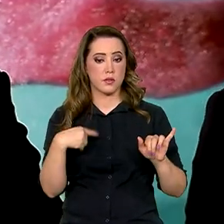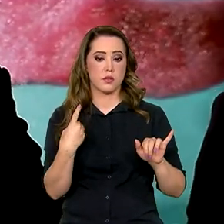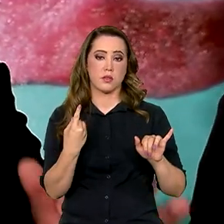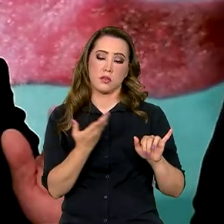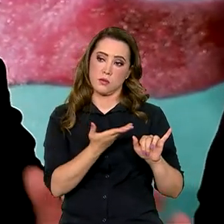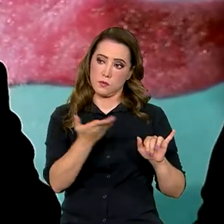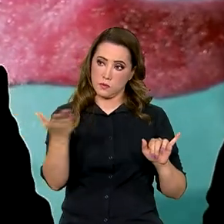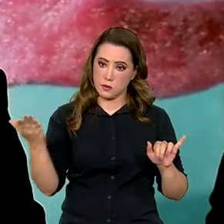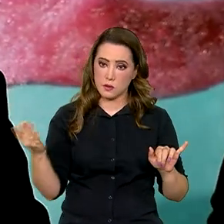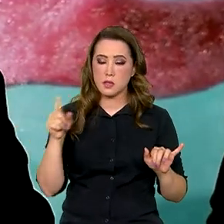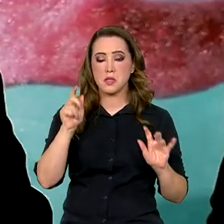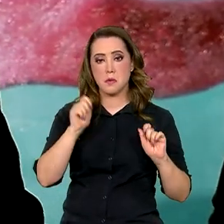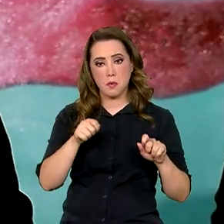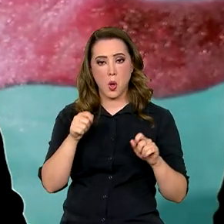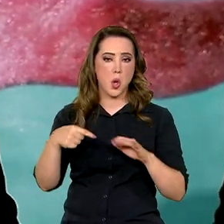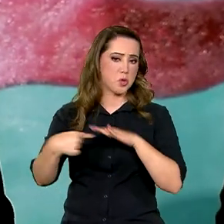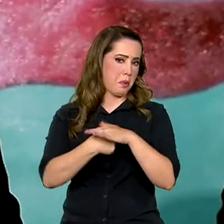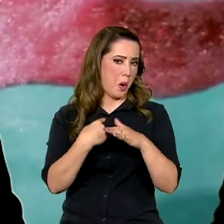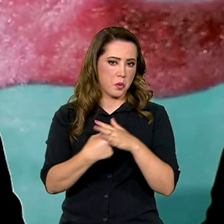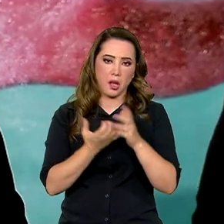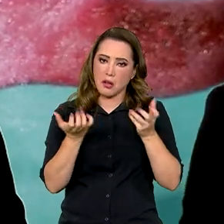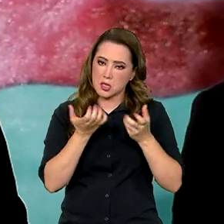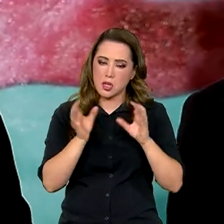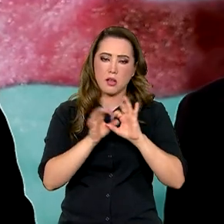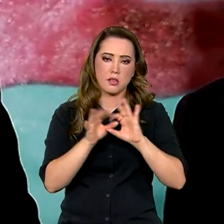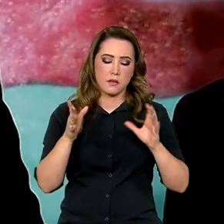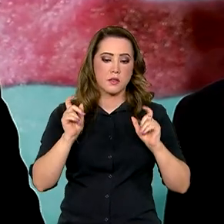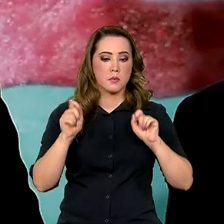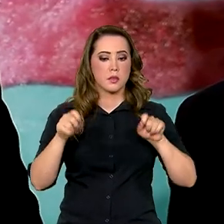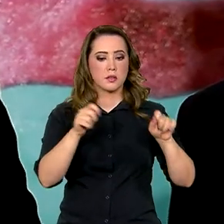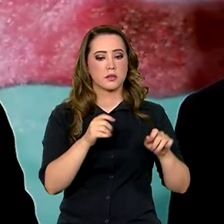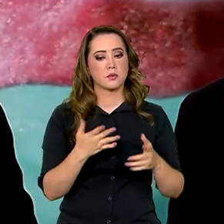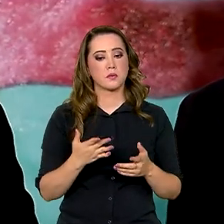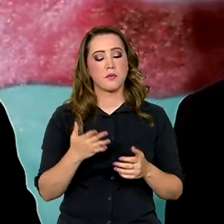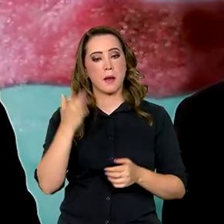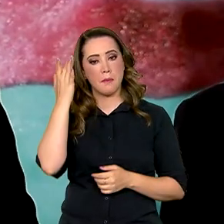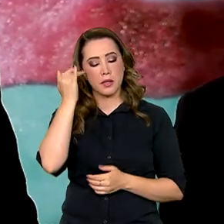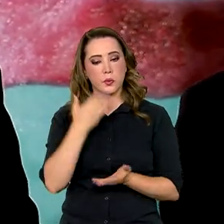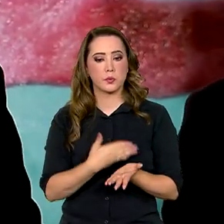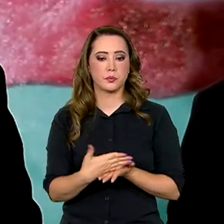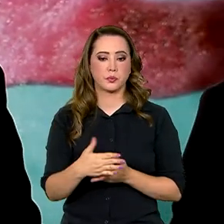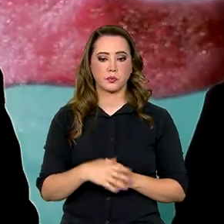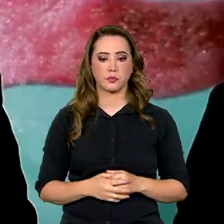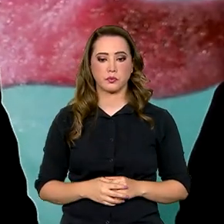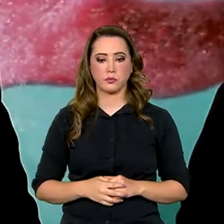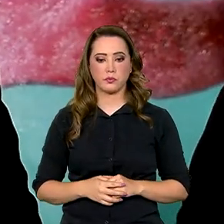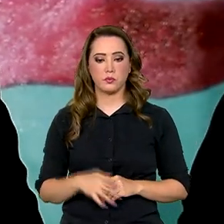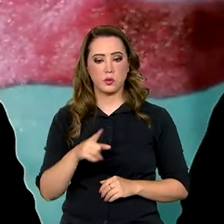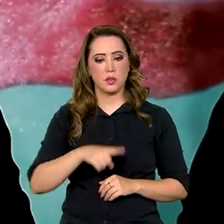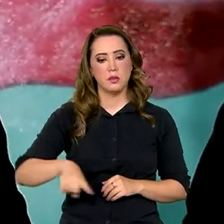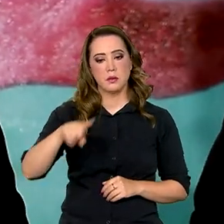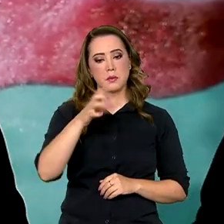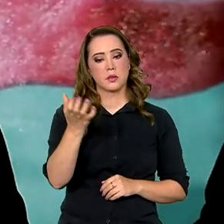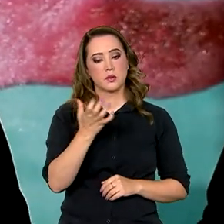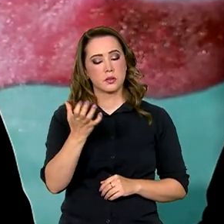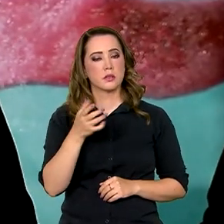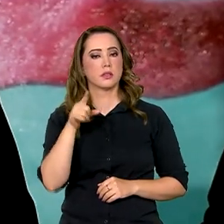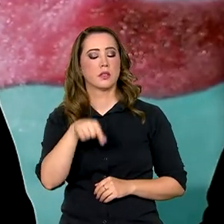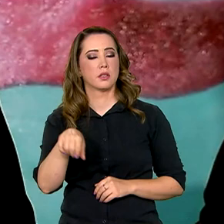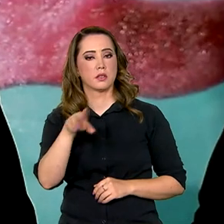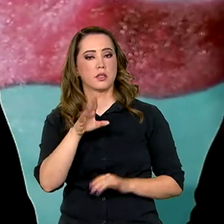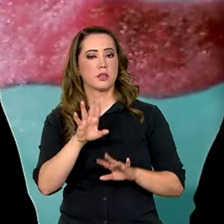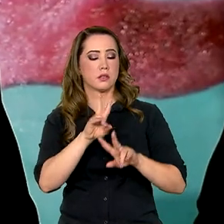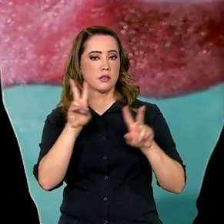fica à disposição nos próximos dias para todos vocês estarão disposição a partir do dia de amanhã para todos aqueles que têm interesse